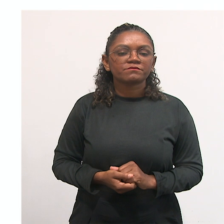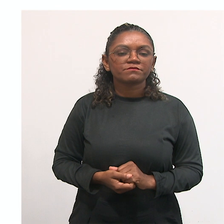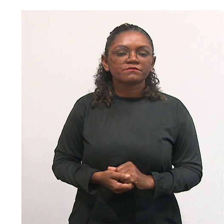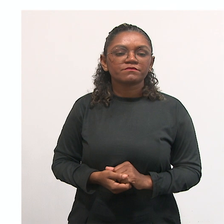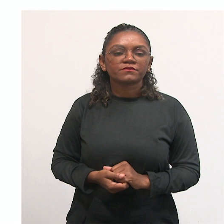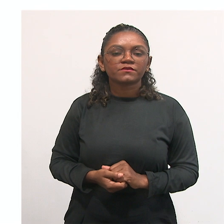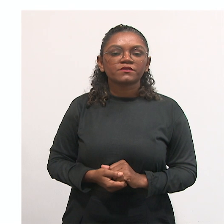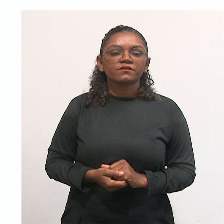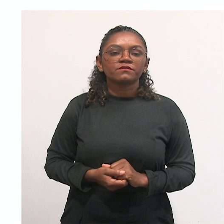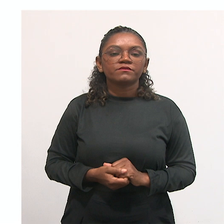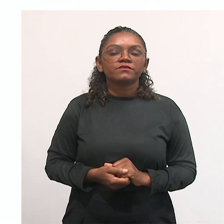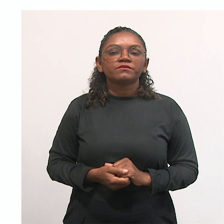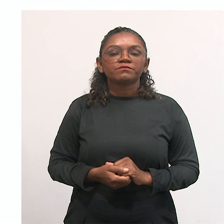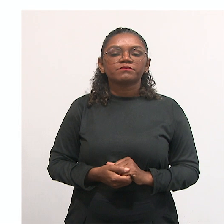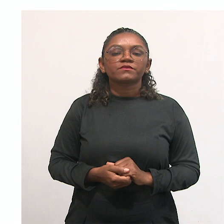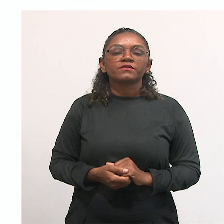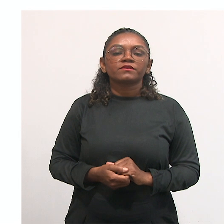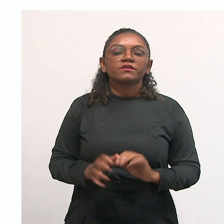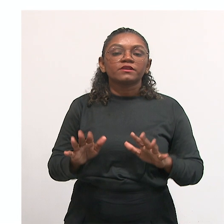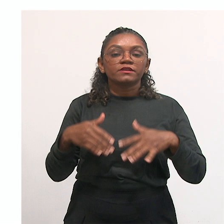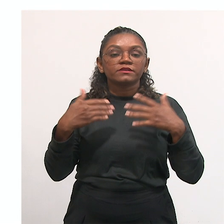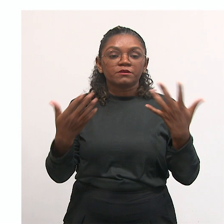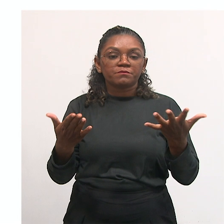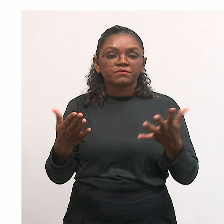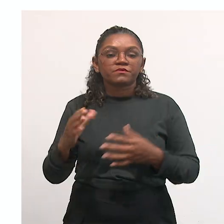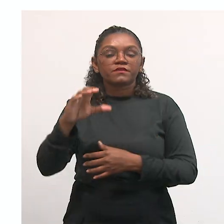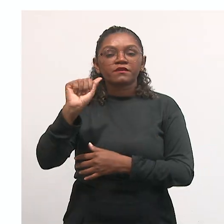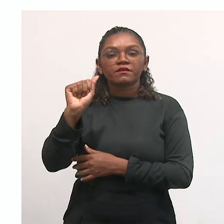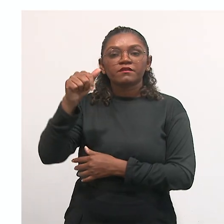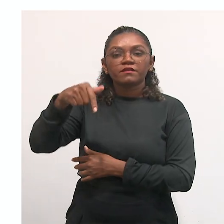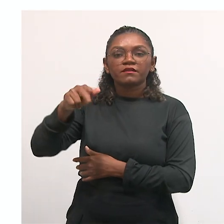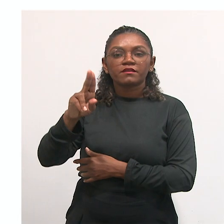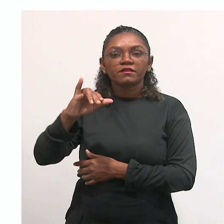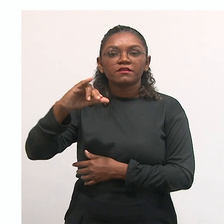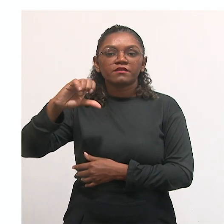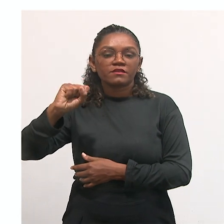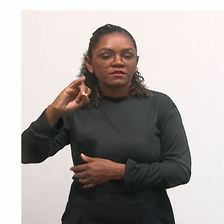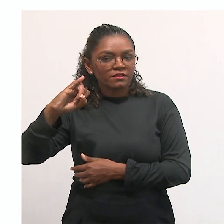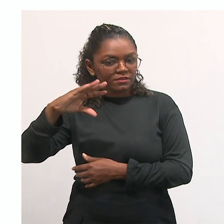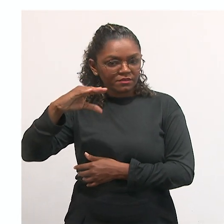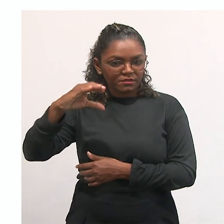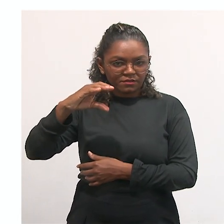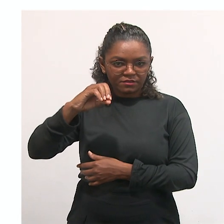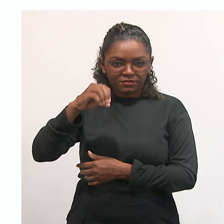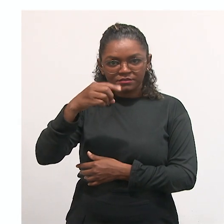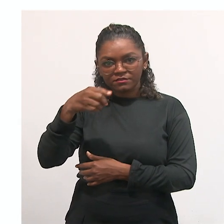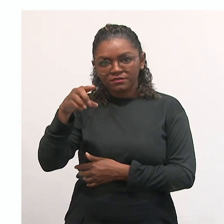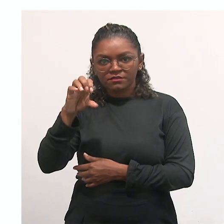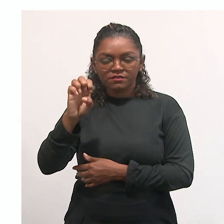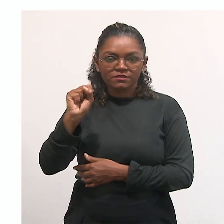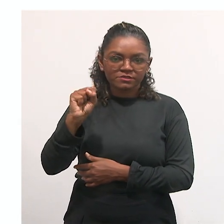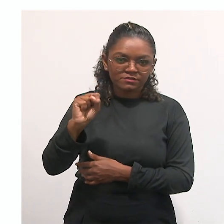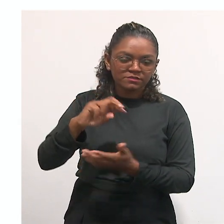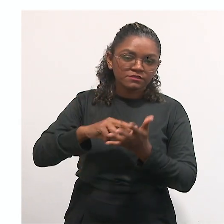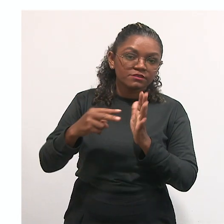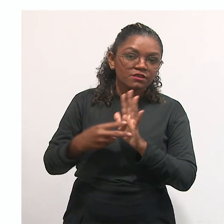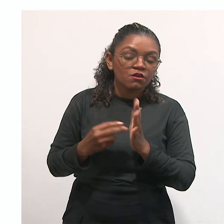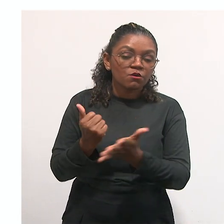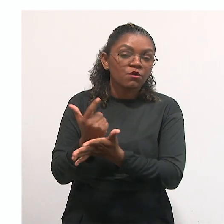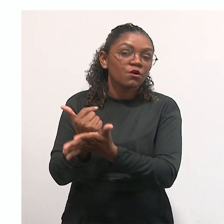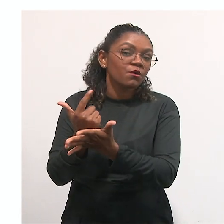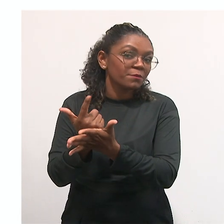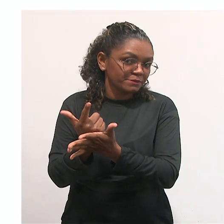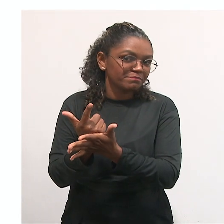Gestão de aquisições, as compras, gente? Elas são primordiais em projetos e são vistas como relações